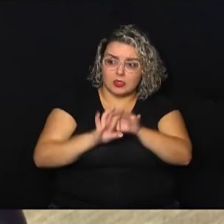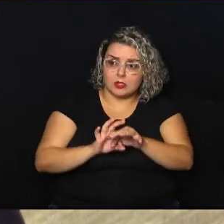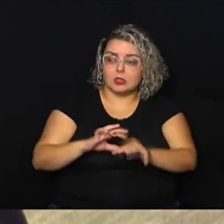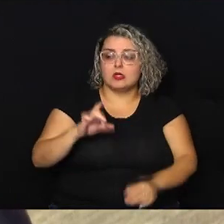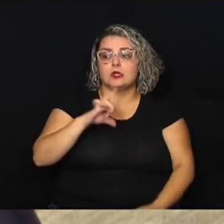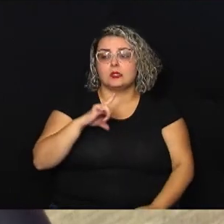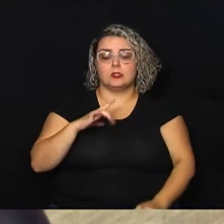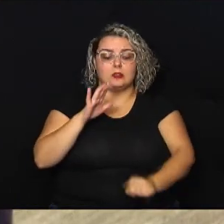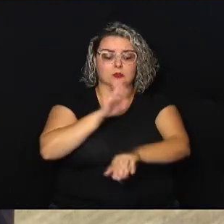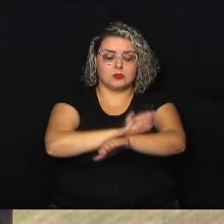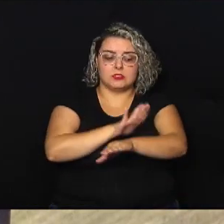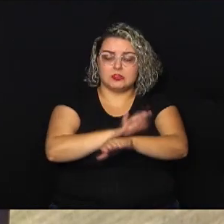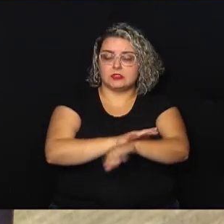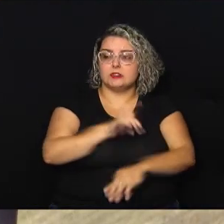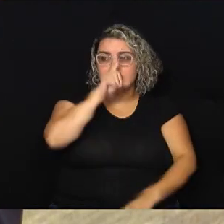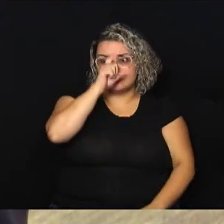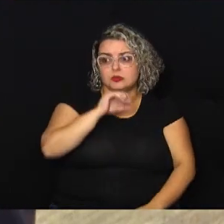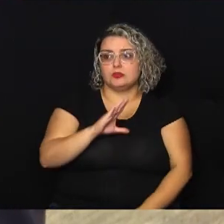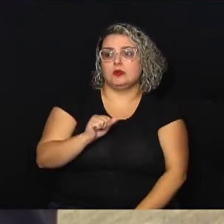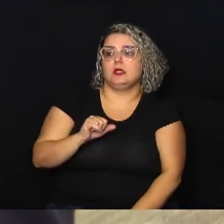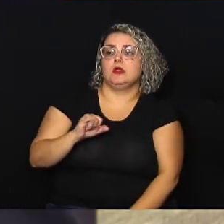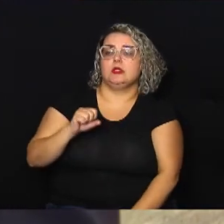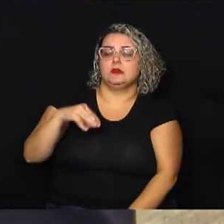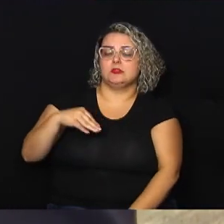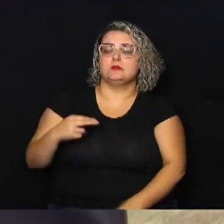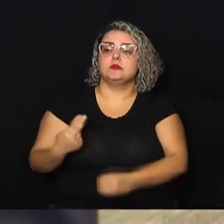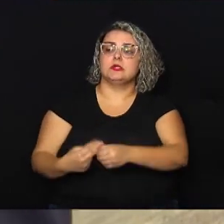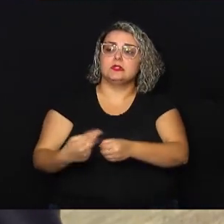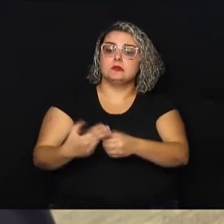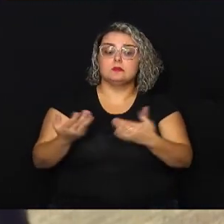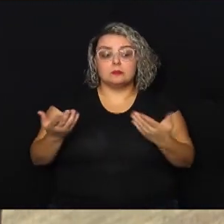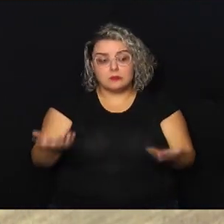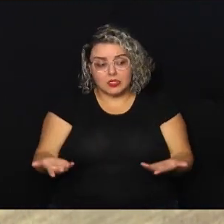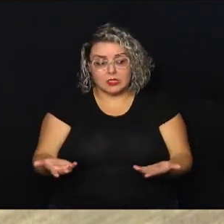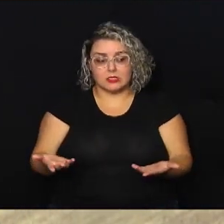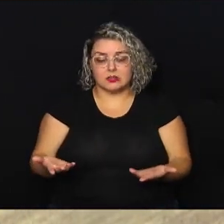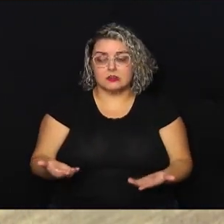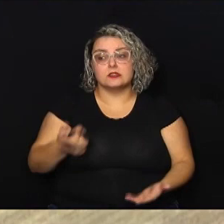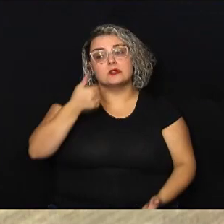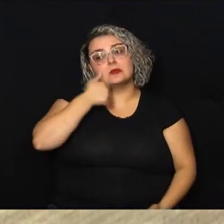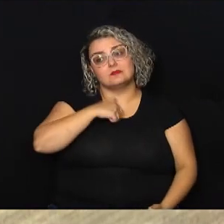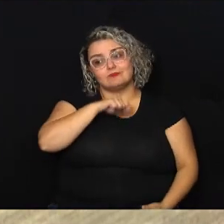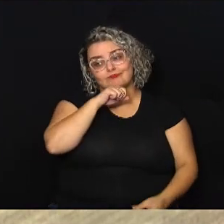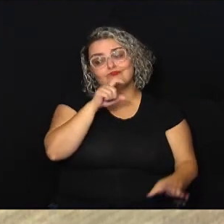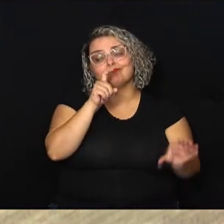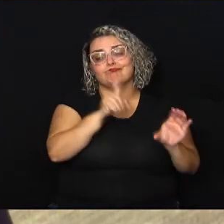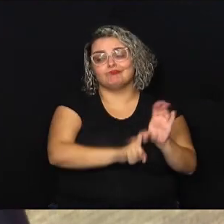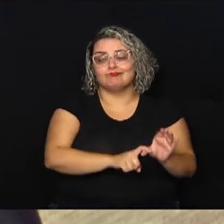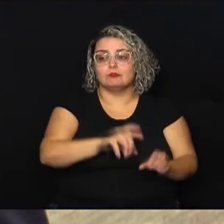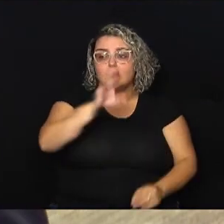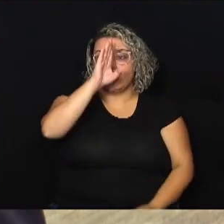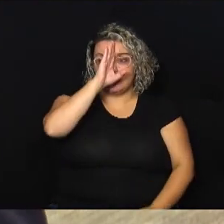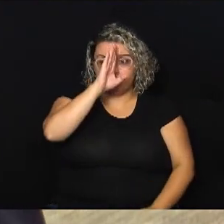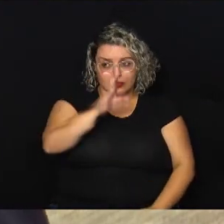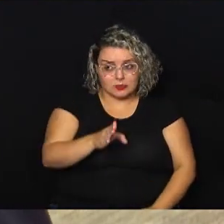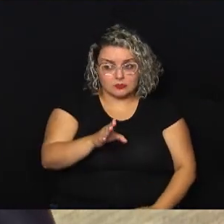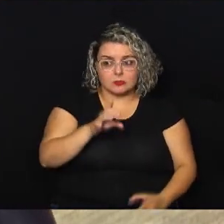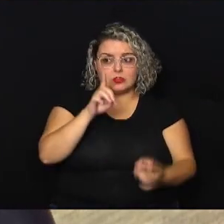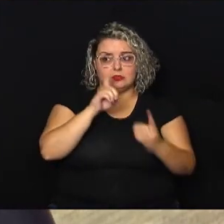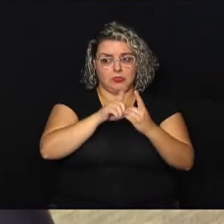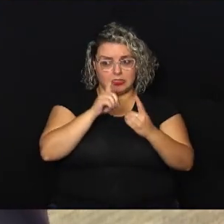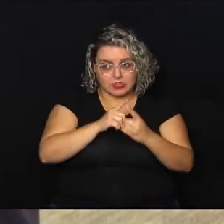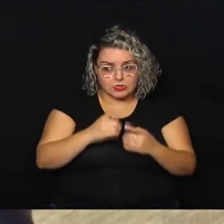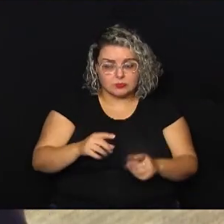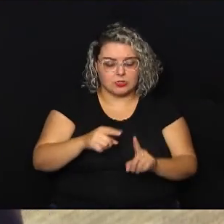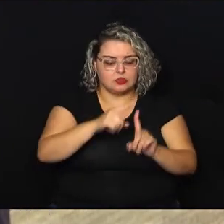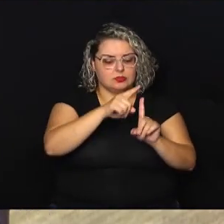do Hospital do CAISM, da Unicamp, mas as mães dependem principalmente do atendimento da maternidade.